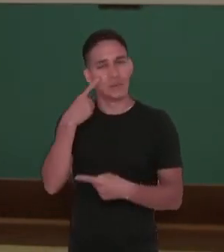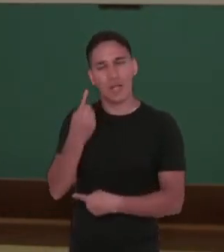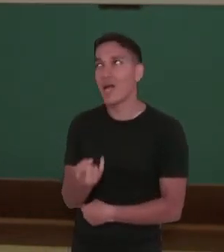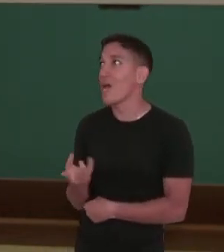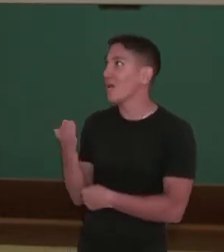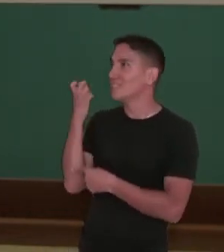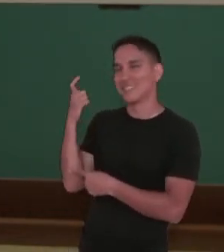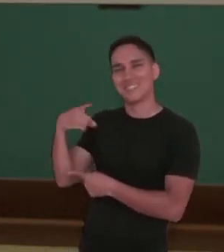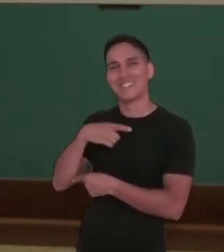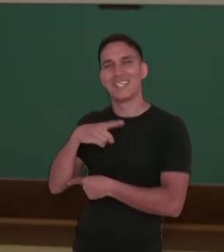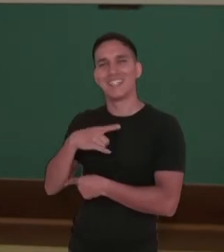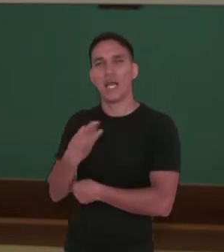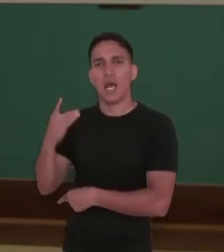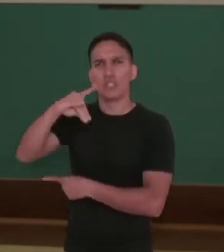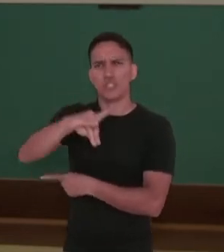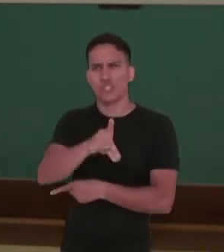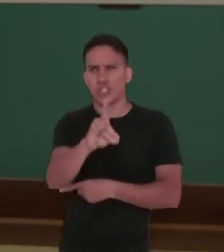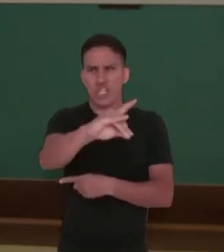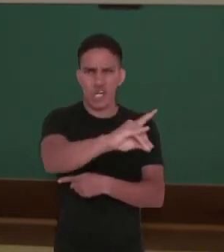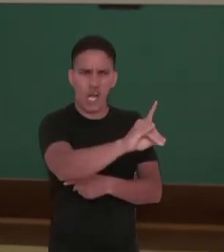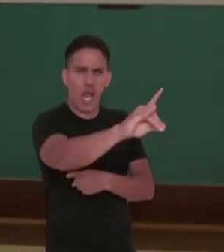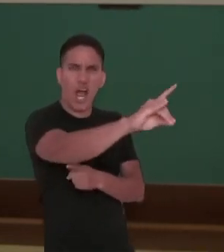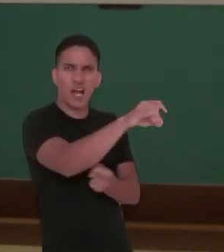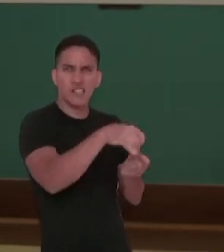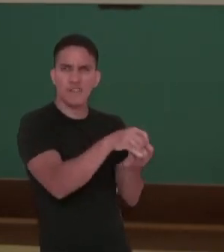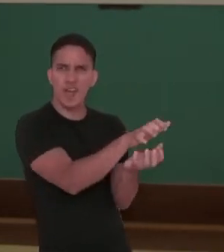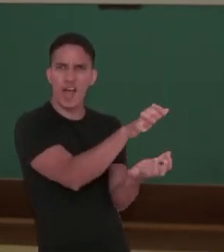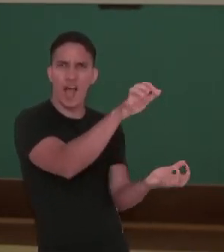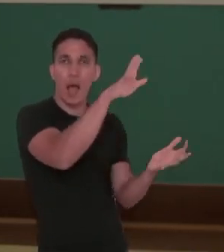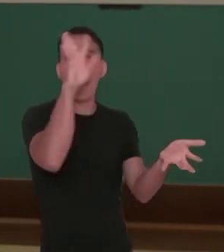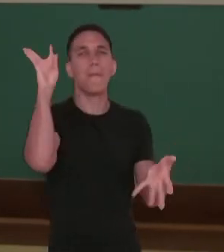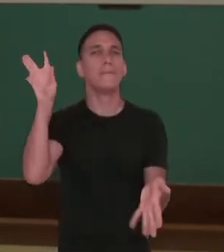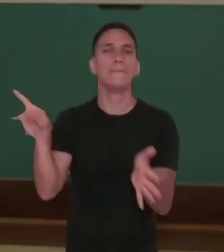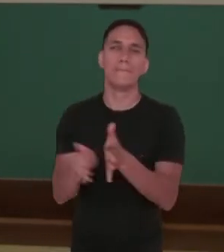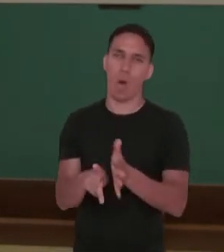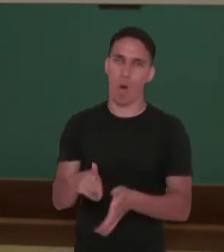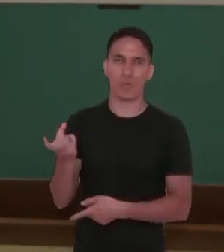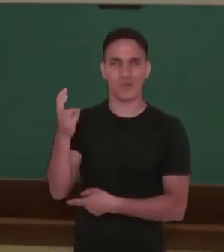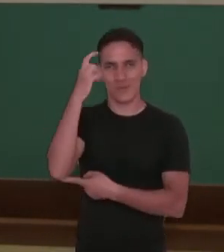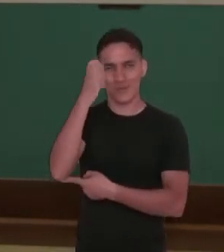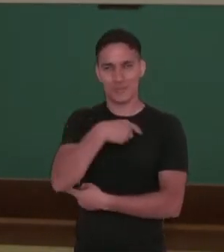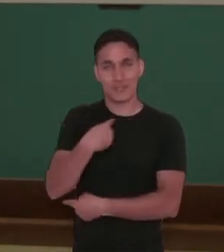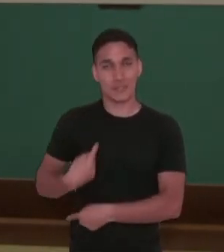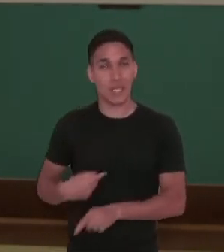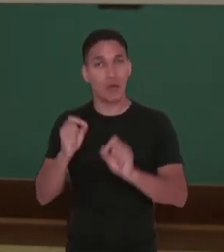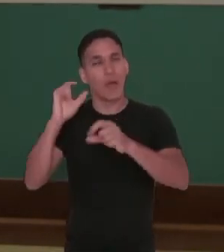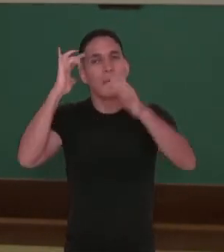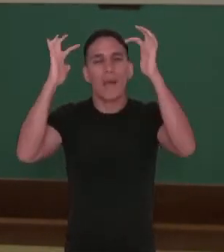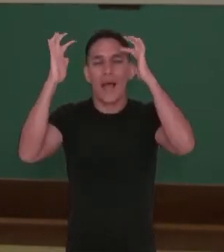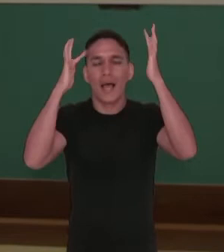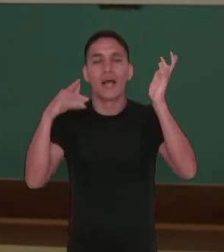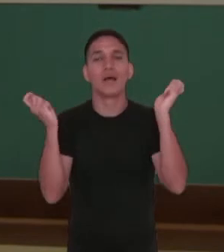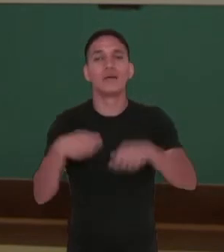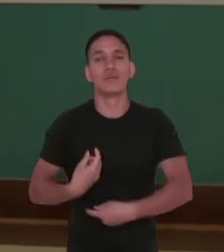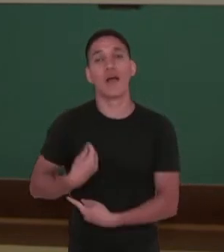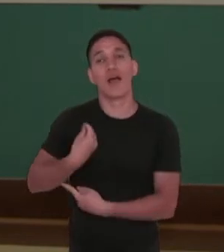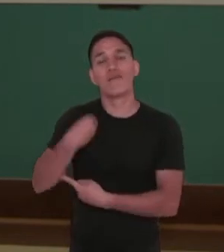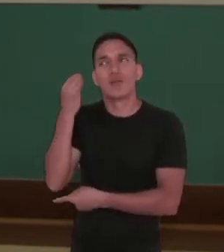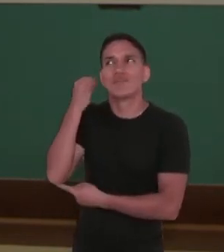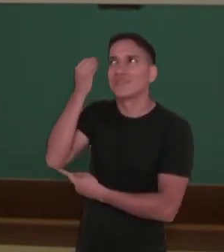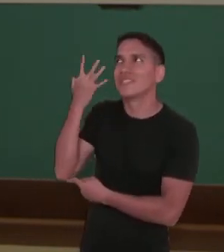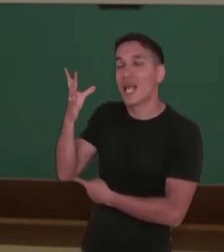esse dragão é um dragão chinês pertencente à cultura chinesa. Então, imagine poder vivenciar essa